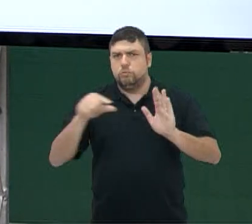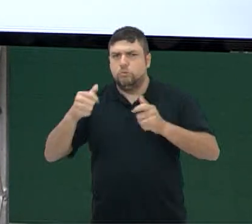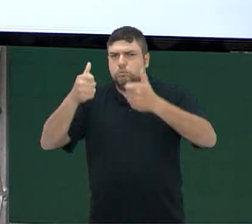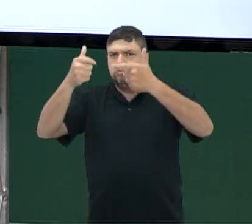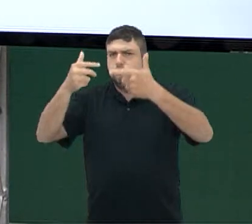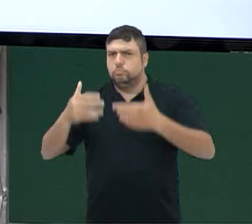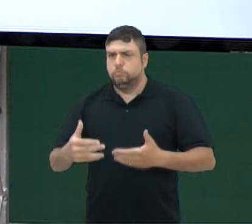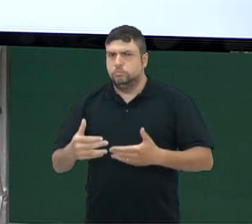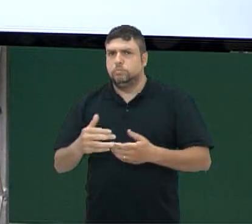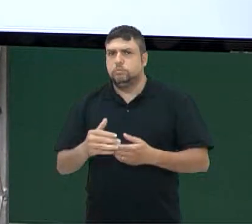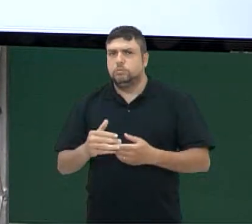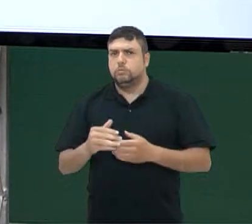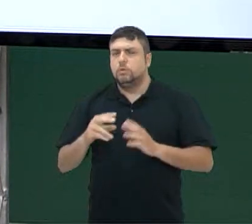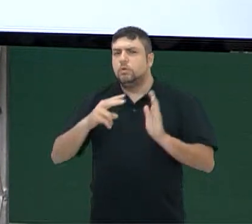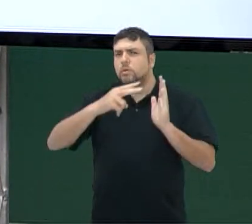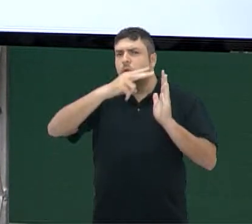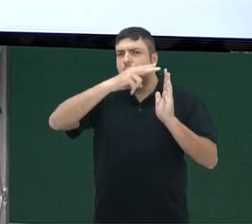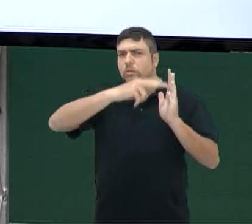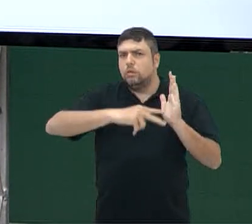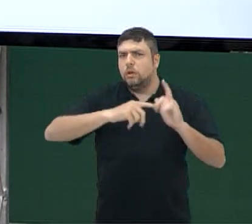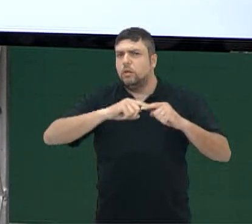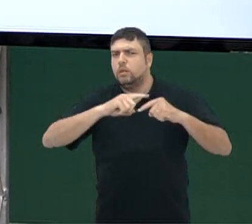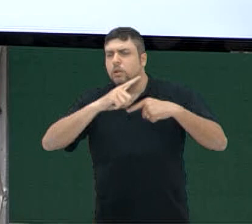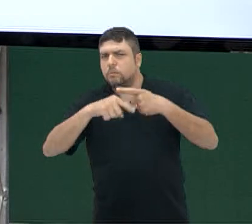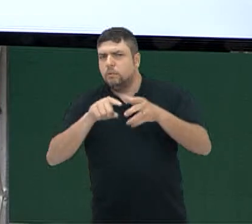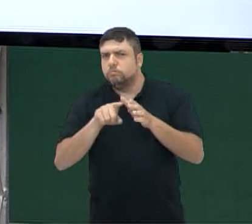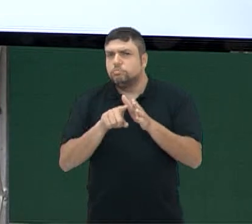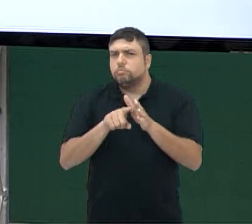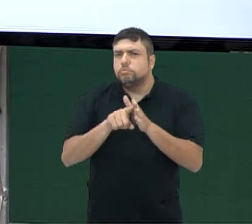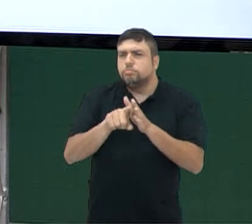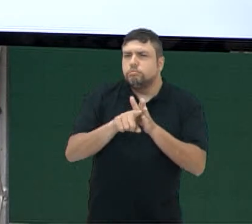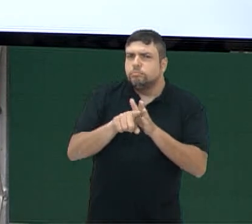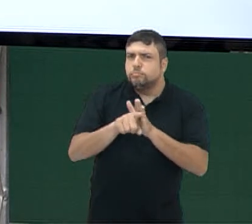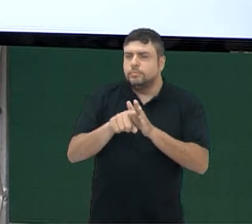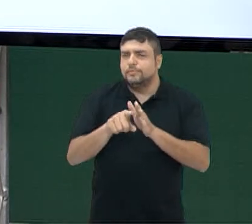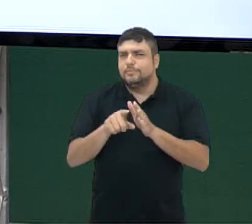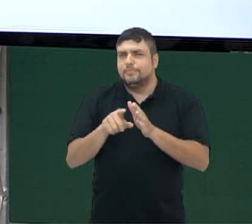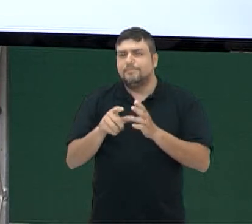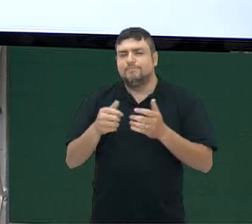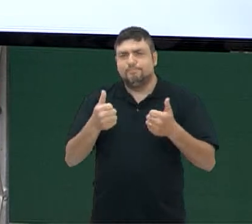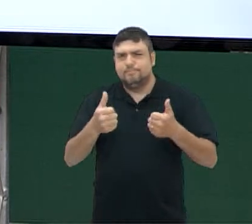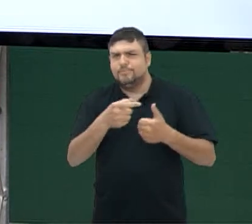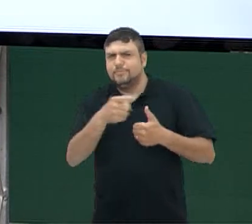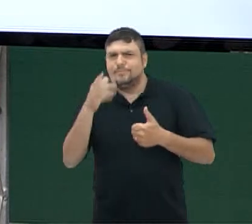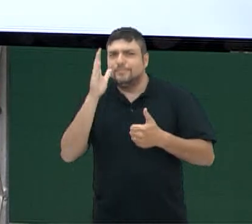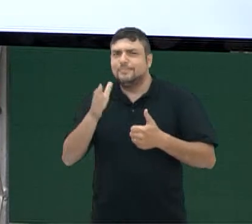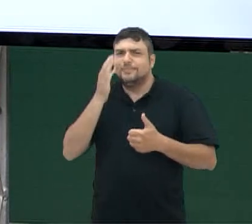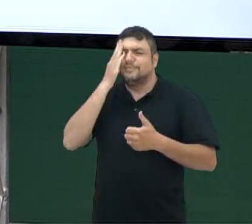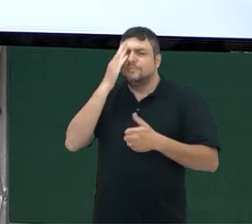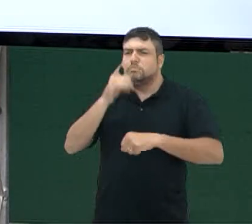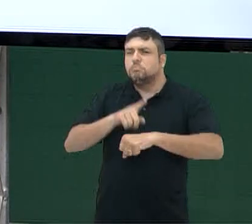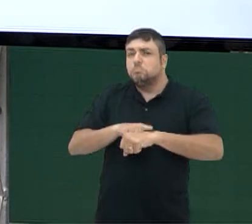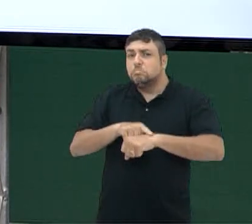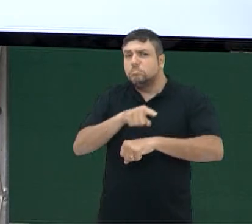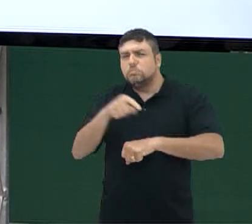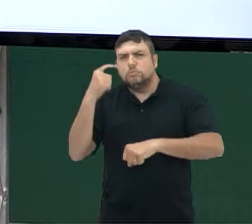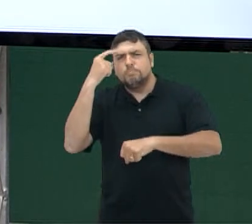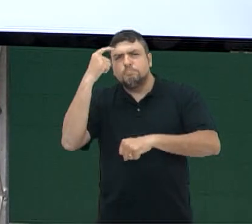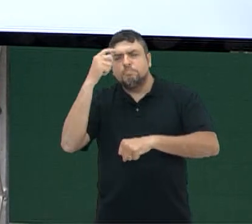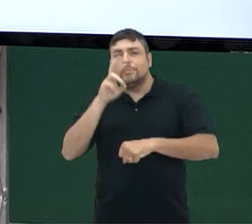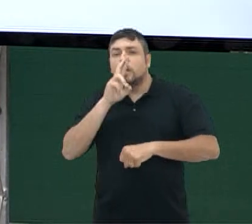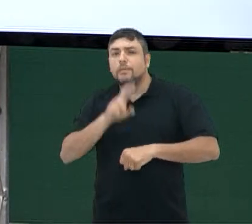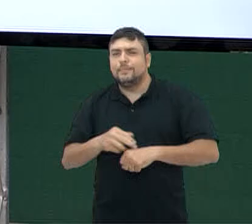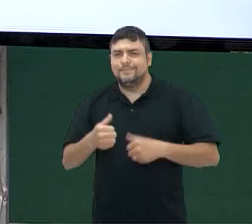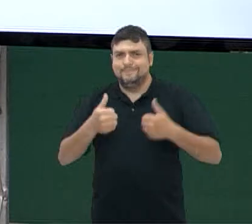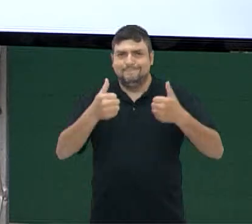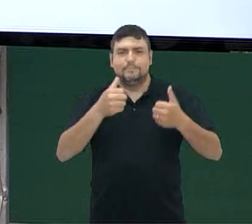ler com vocês e depois eu vou fazer umas pequenas perguntinhas, igual sempre, né? Vamos dar um tempinho, vocês vão reler e assim a gente vai